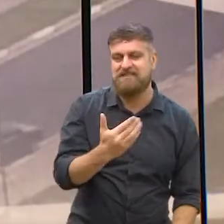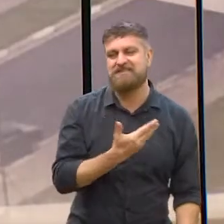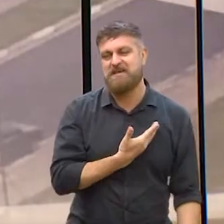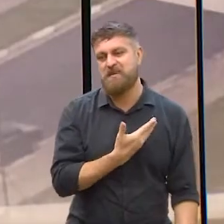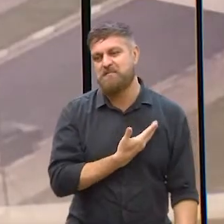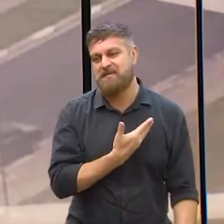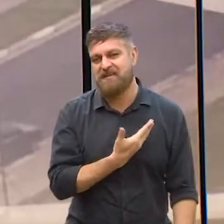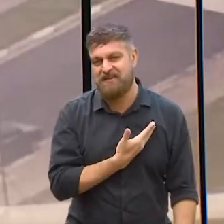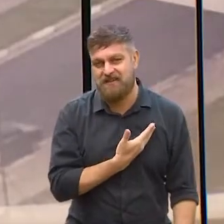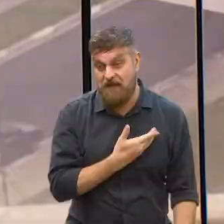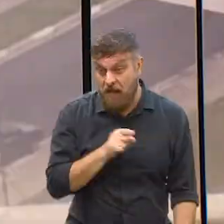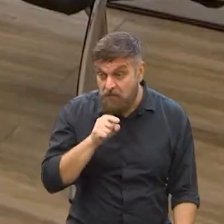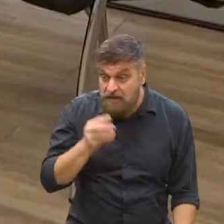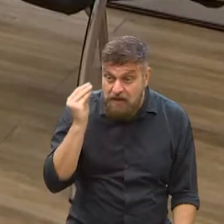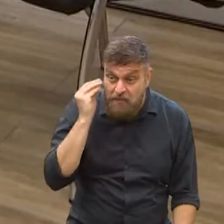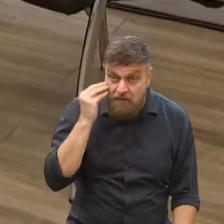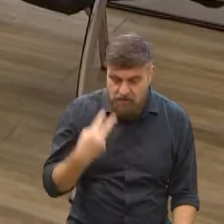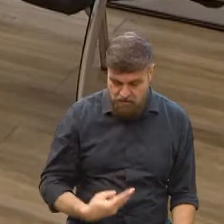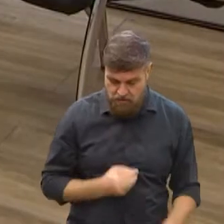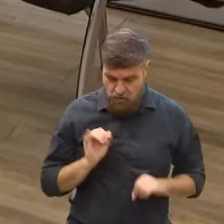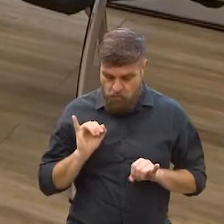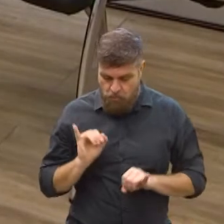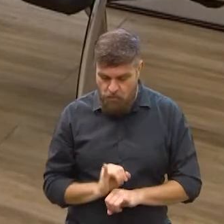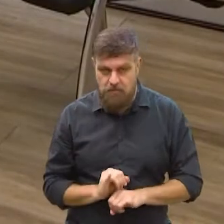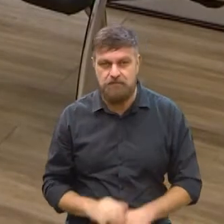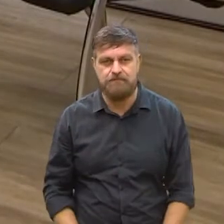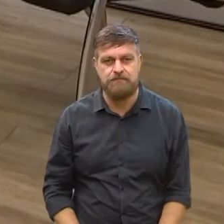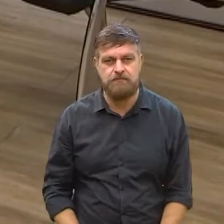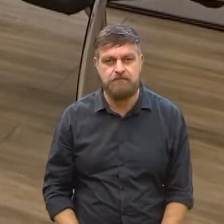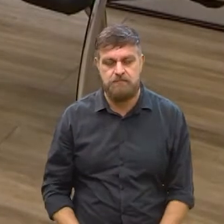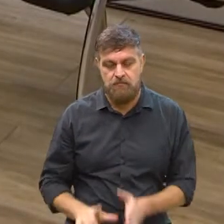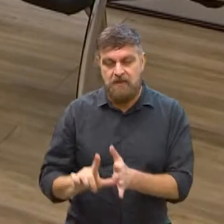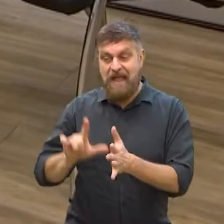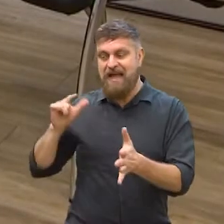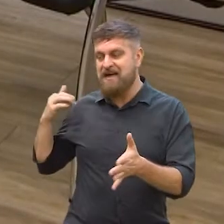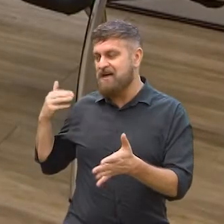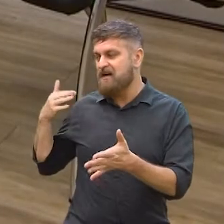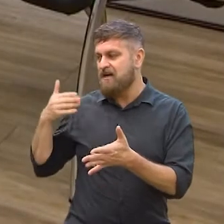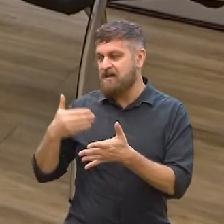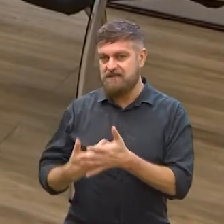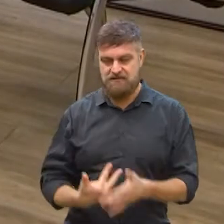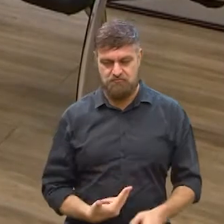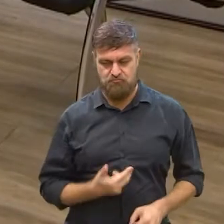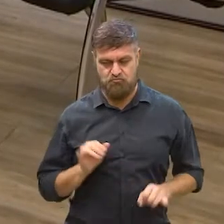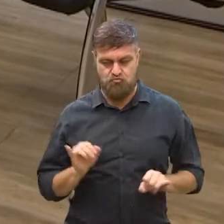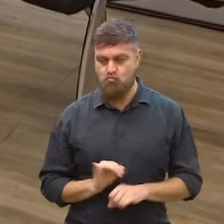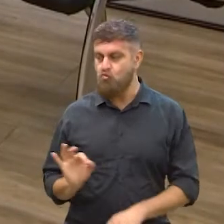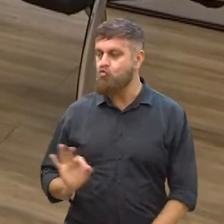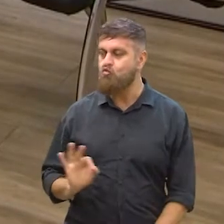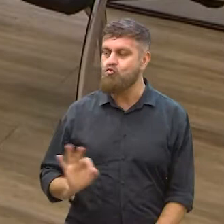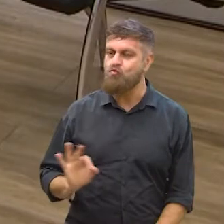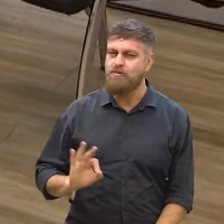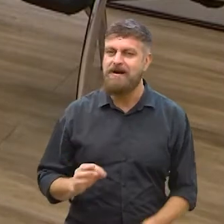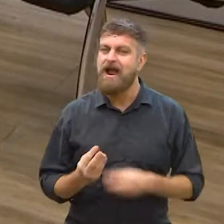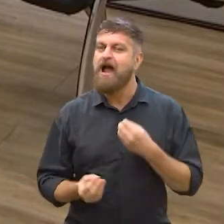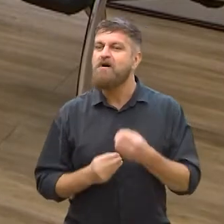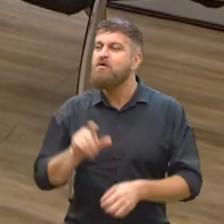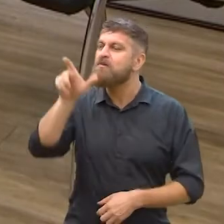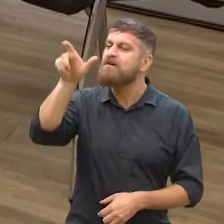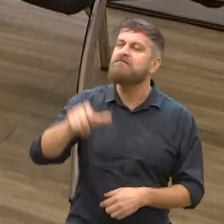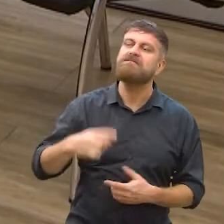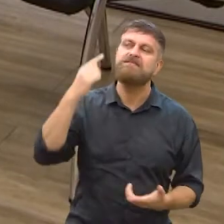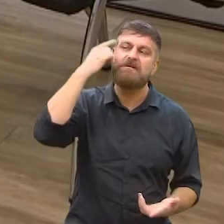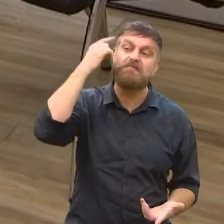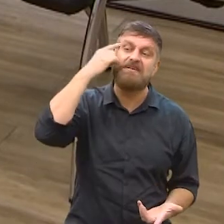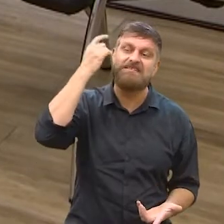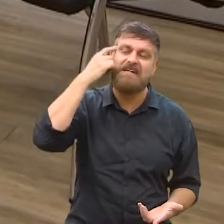porque você fez a cirurgia. Até então, antes de fazer a cirurgia, como que a Marilda